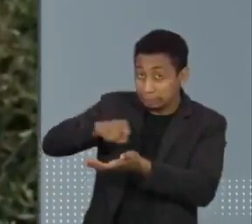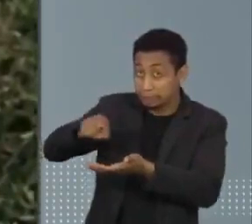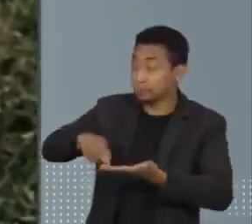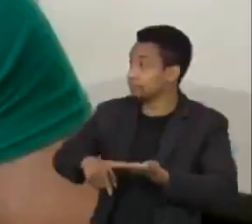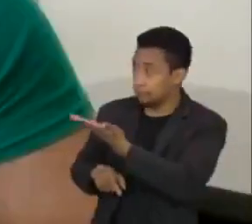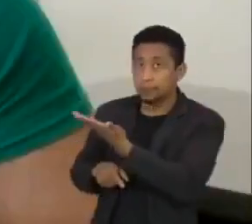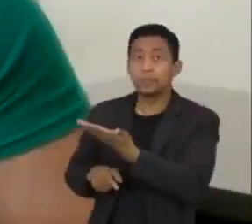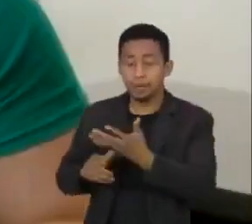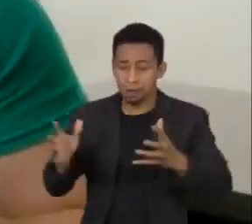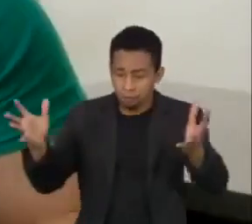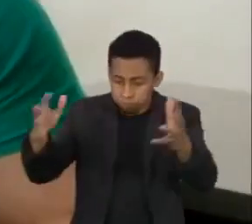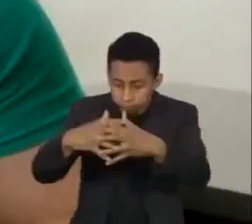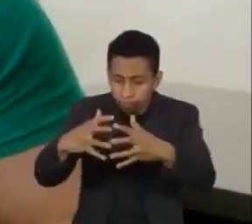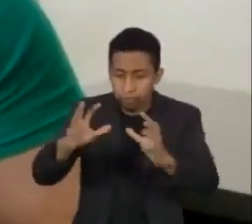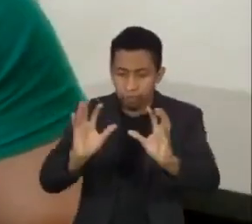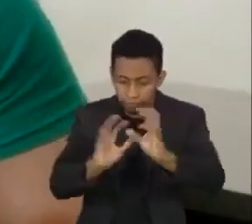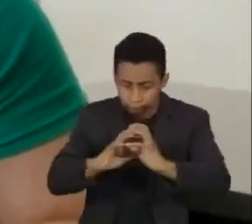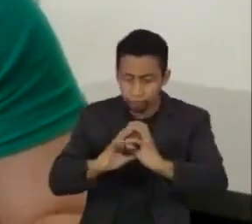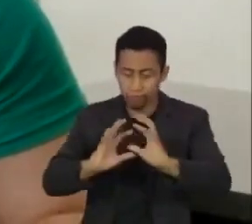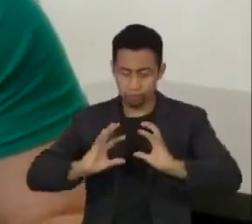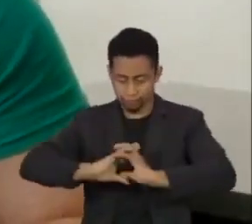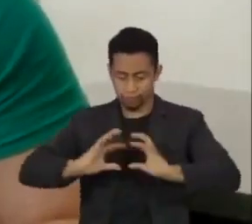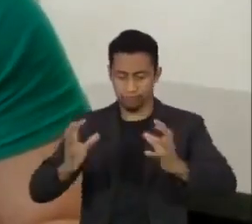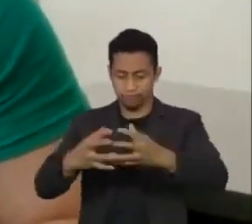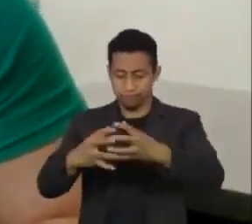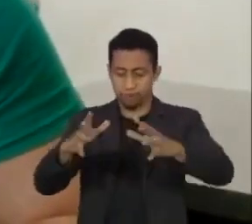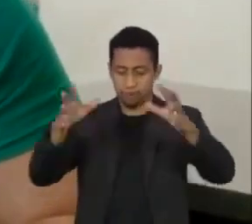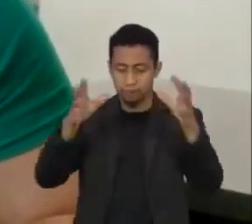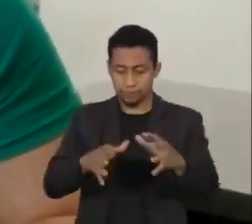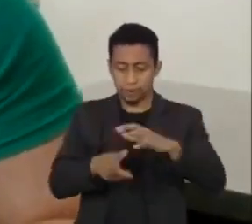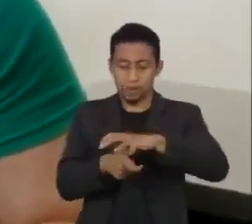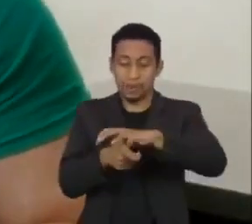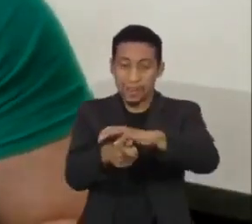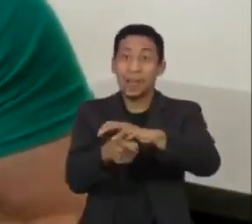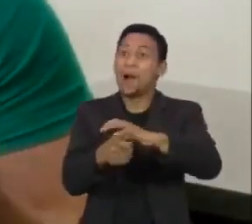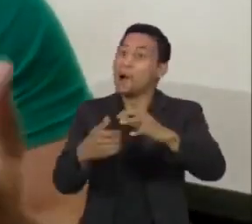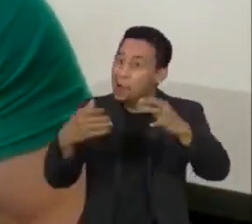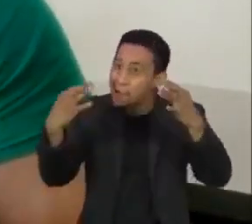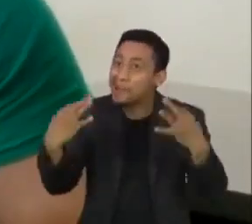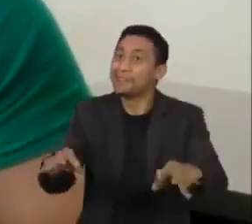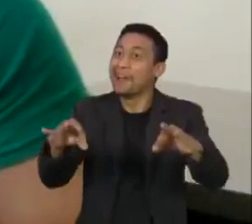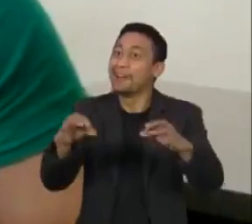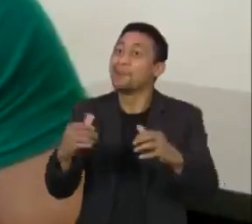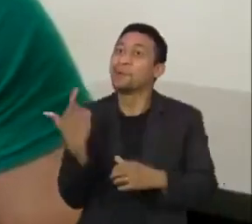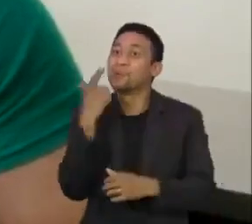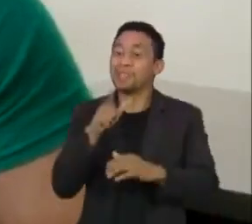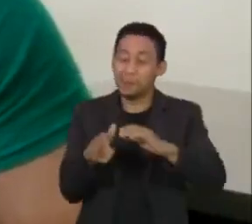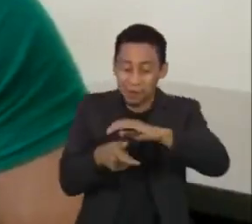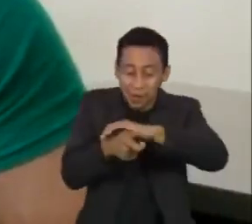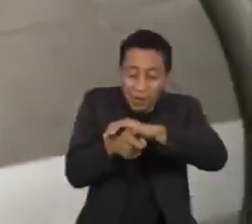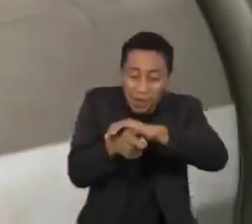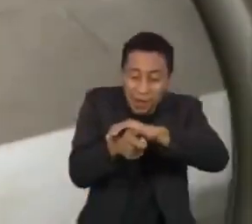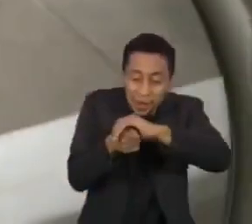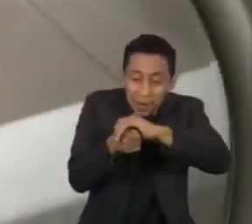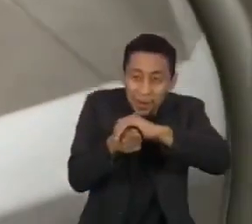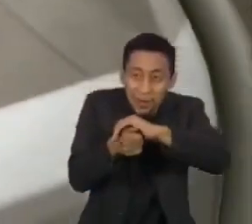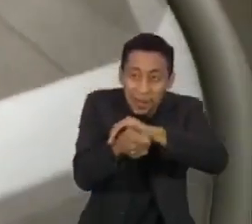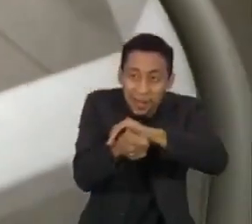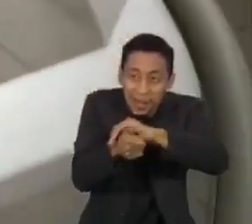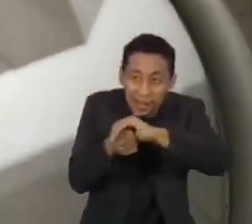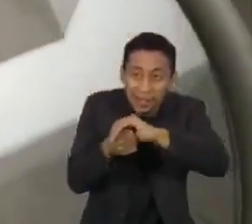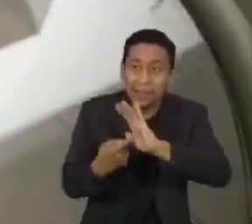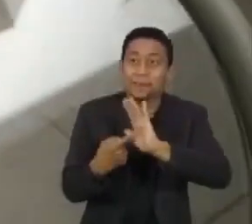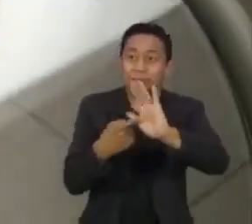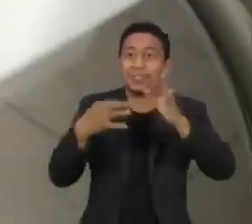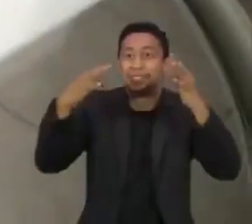ela aprovou. Até quando colocaram o casco, uma das primeiras coisas que ela fez foi se esconder, então isso denotou bastante sucesso. A nova